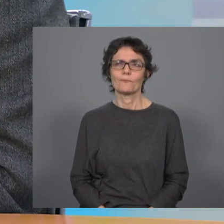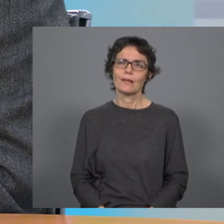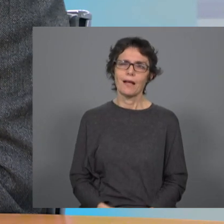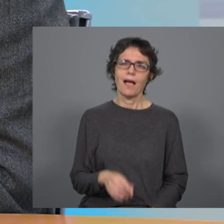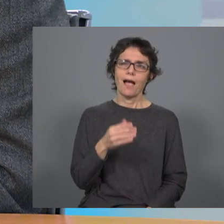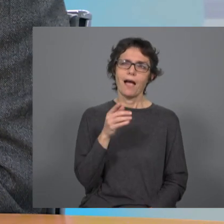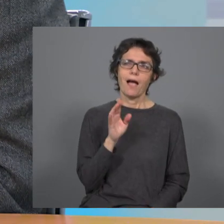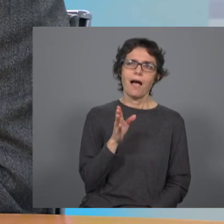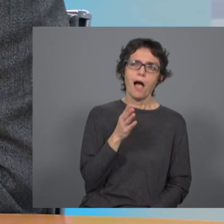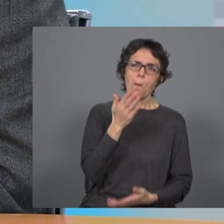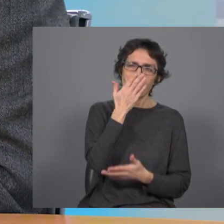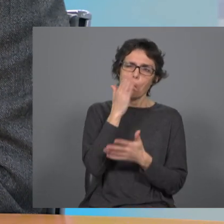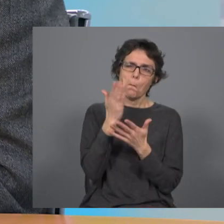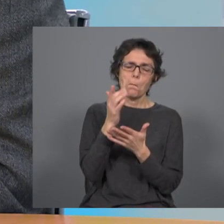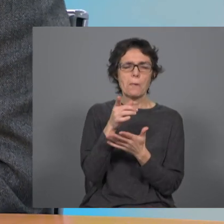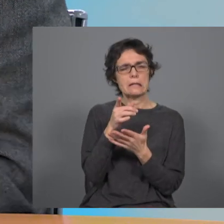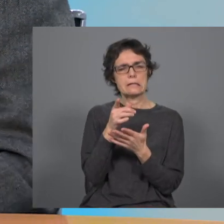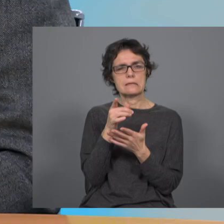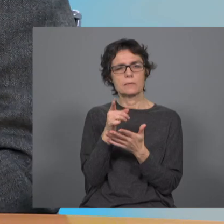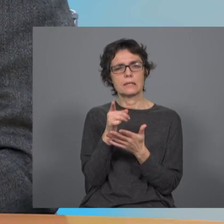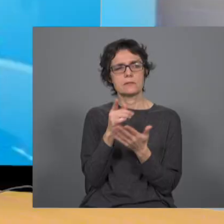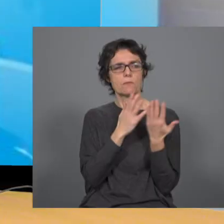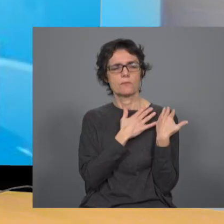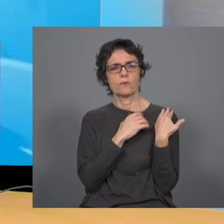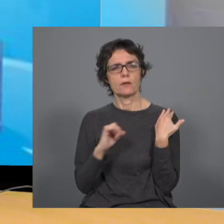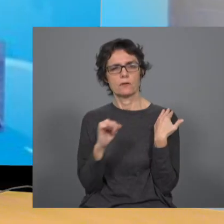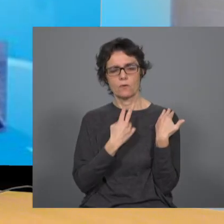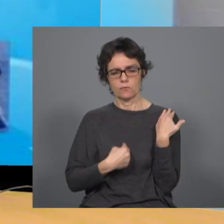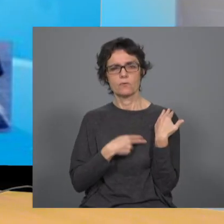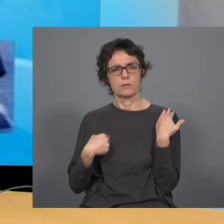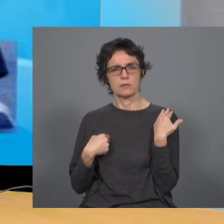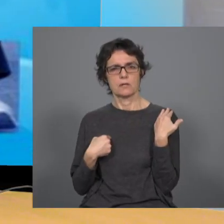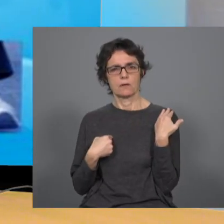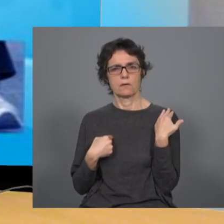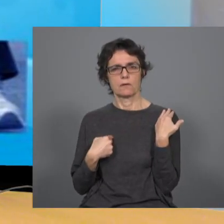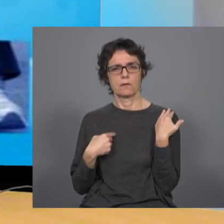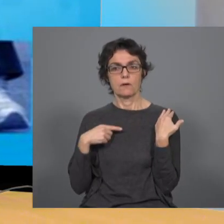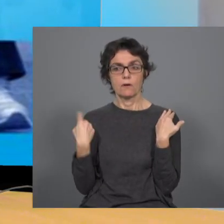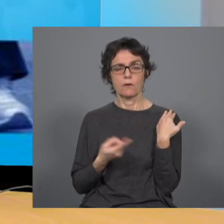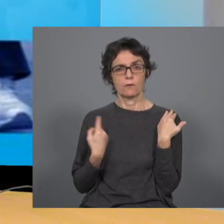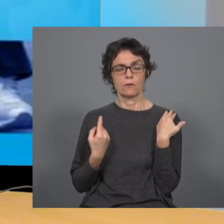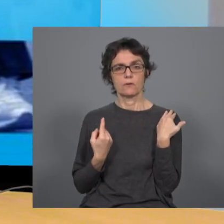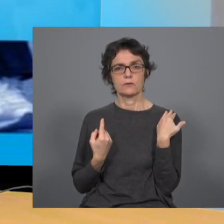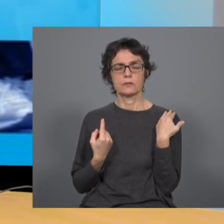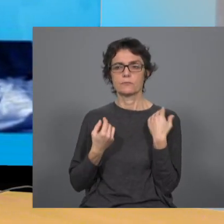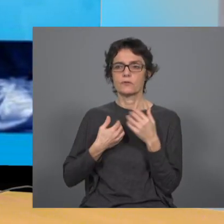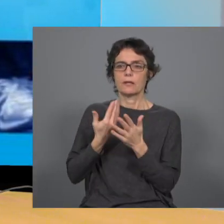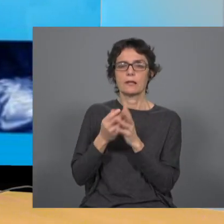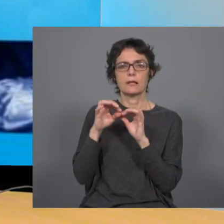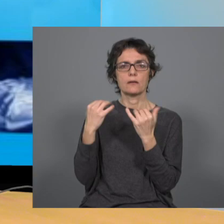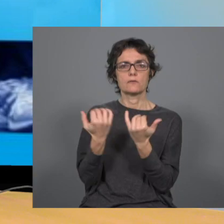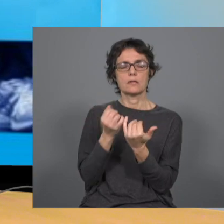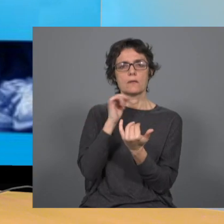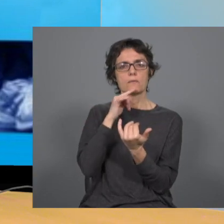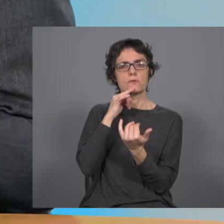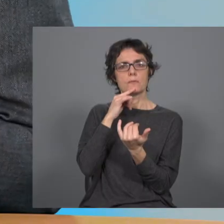é? Neste mundo que habita e ao fim e ao cabo, transpirar esta vivência para toda a sociedade onde está. Sim, e para todo o